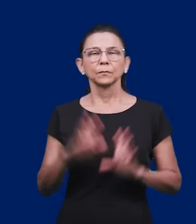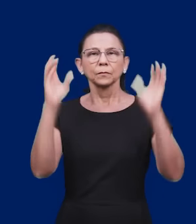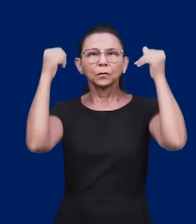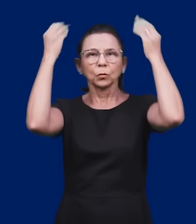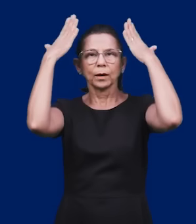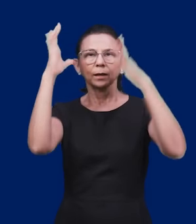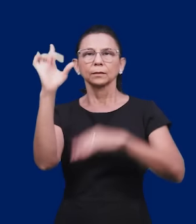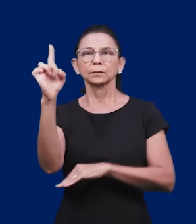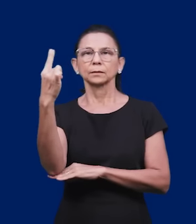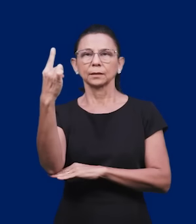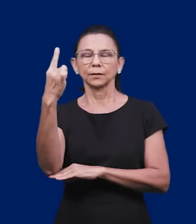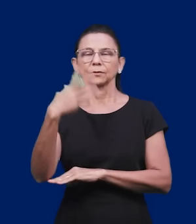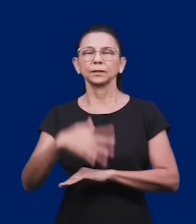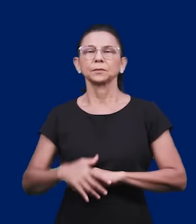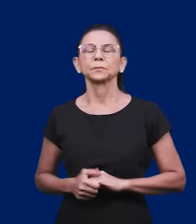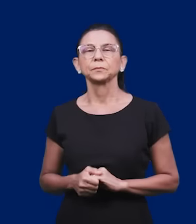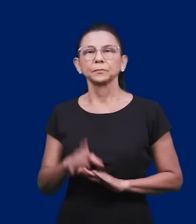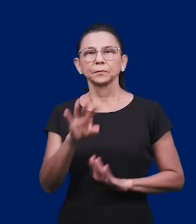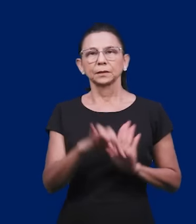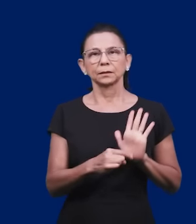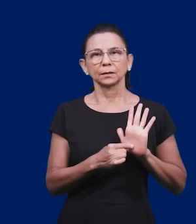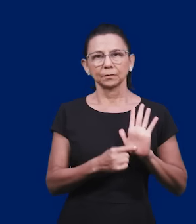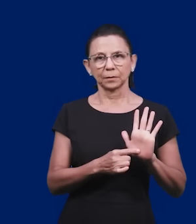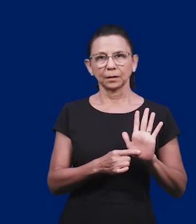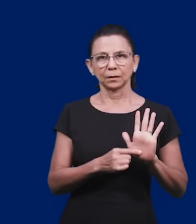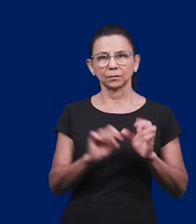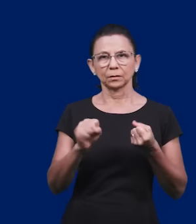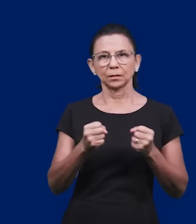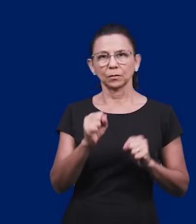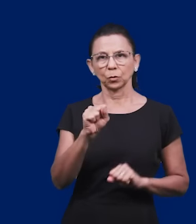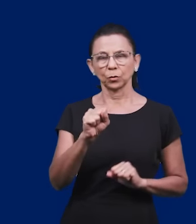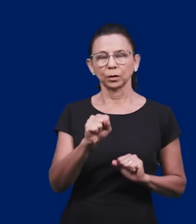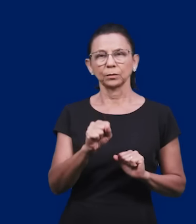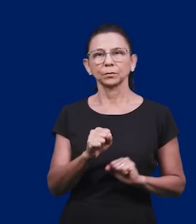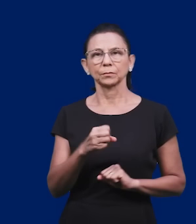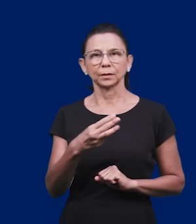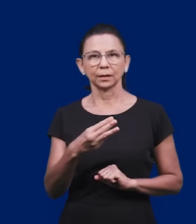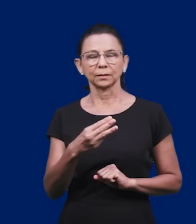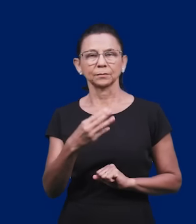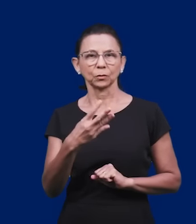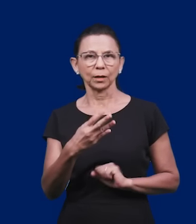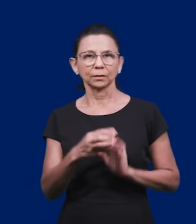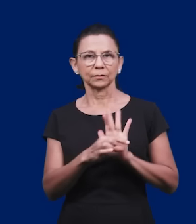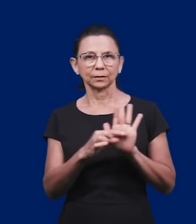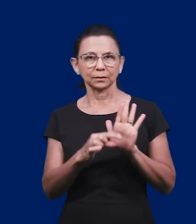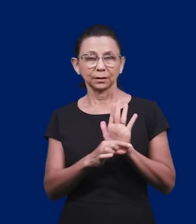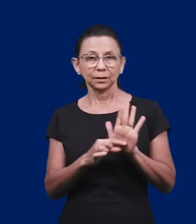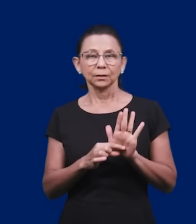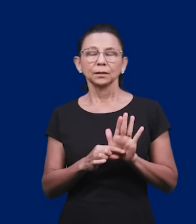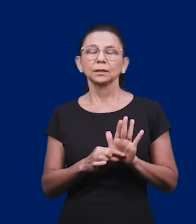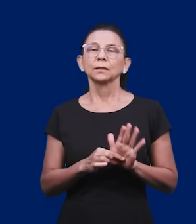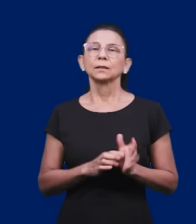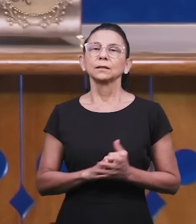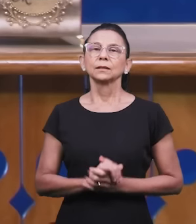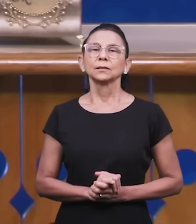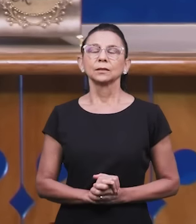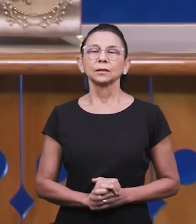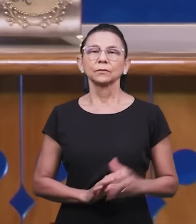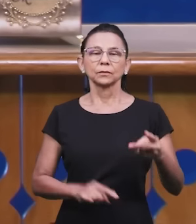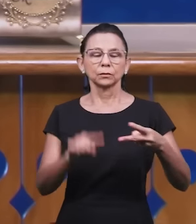expressa, nesse texto que nós lemos, em Salmo 8, 3 e 4, ele faz uma colocação relativa